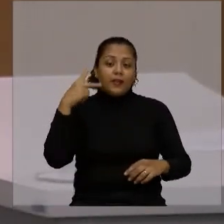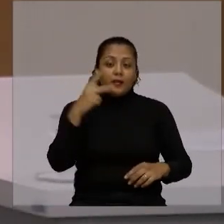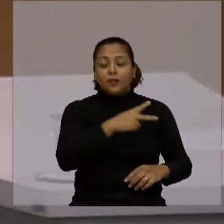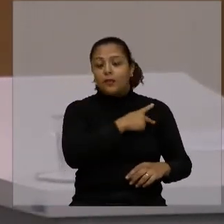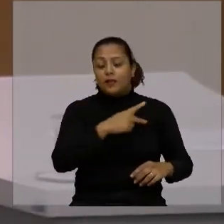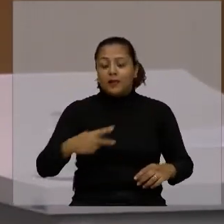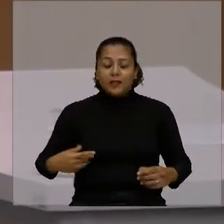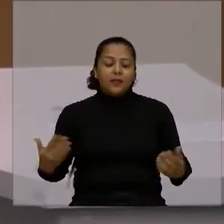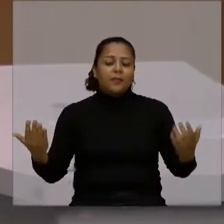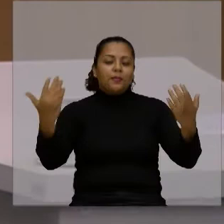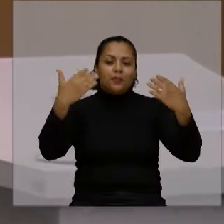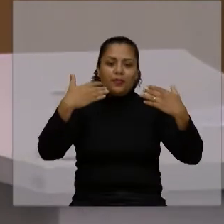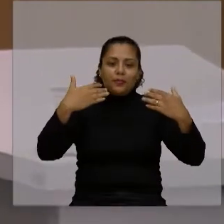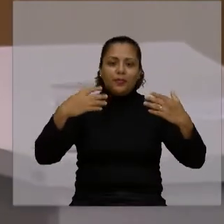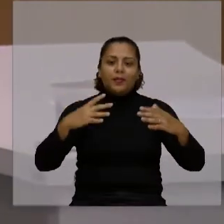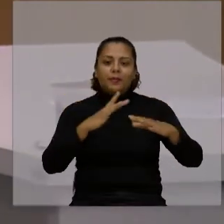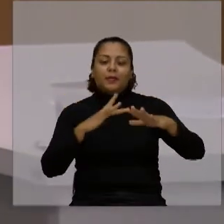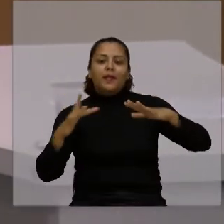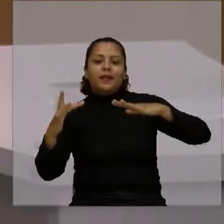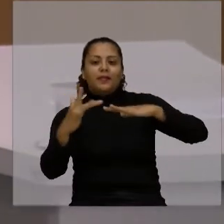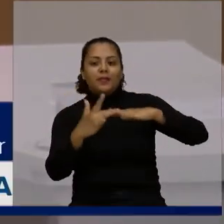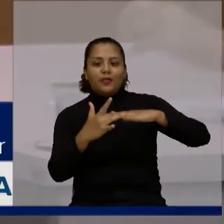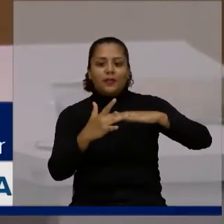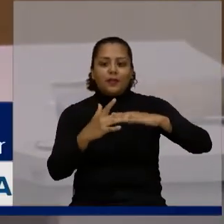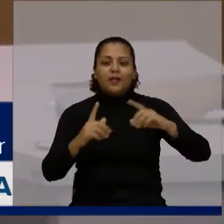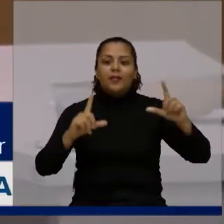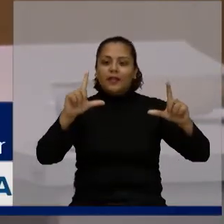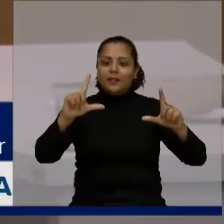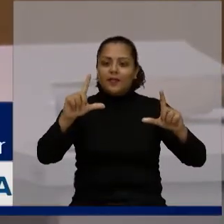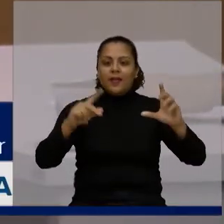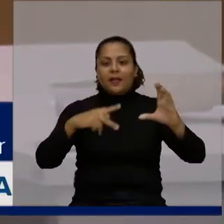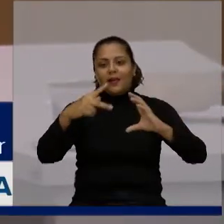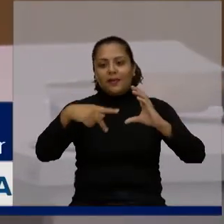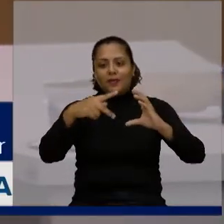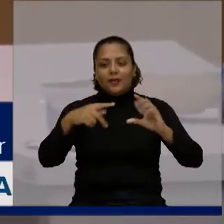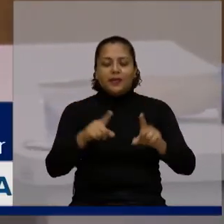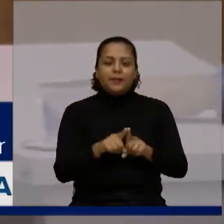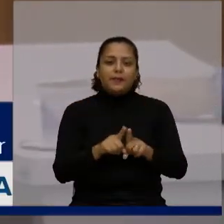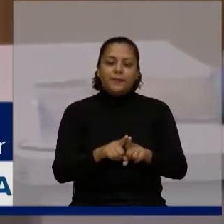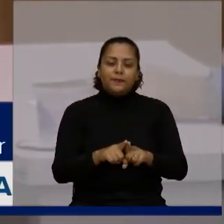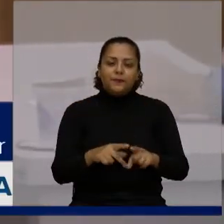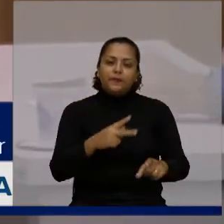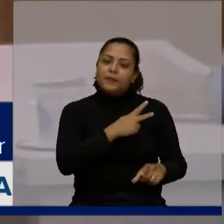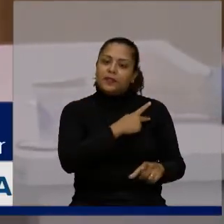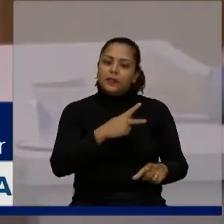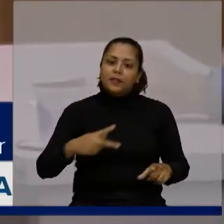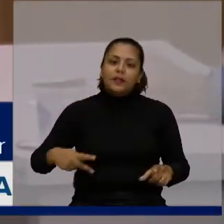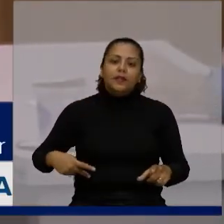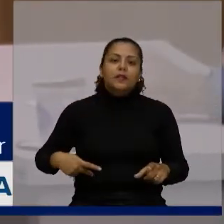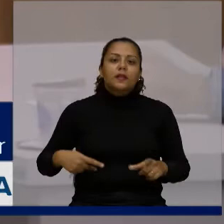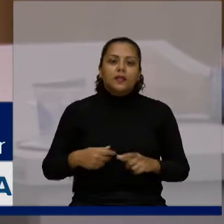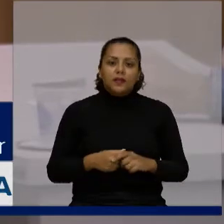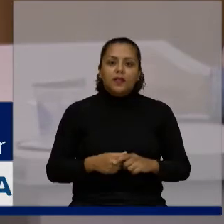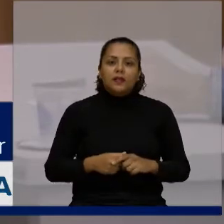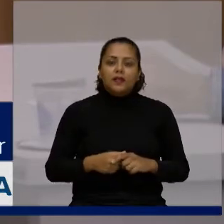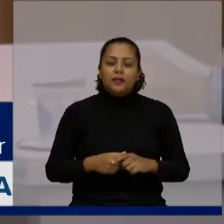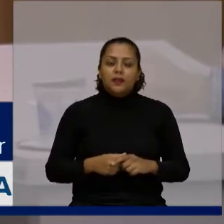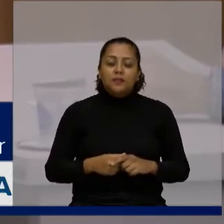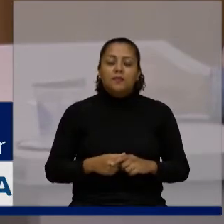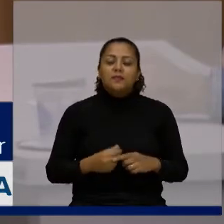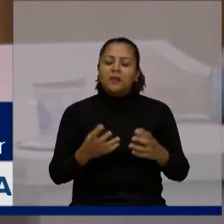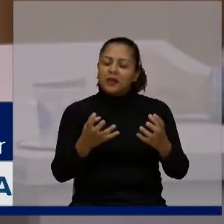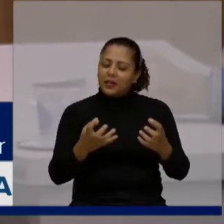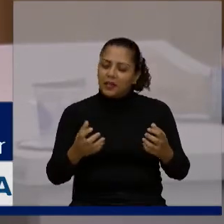nos acompanha pelas redes sociais e a TV Câmara. Senhor presidente, gostaria sim de estar ao seu lado